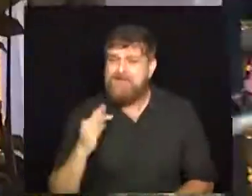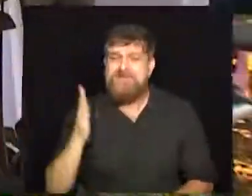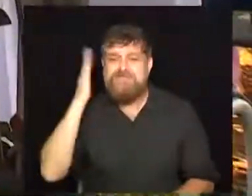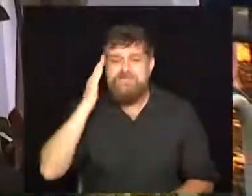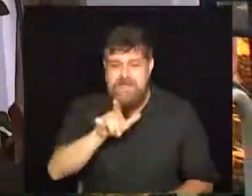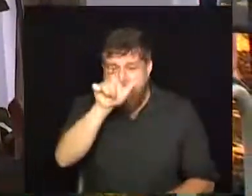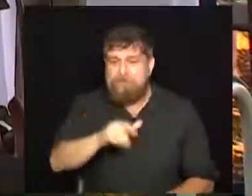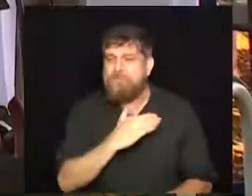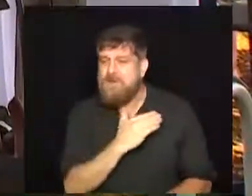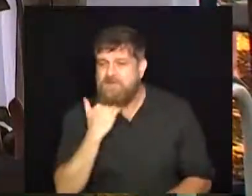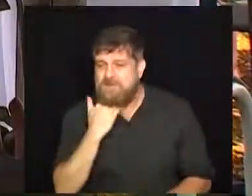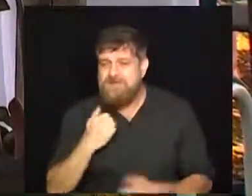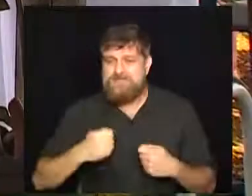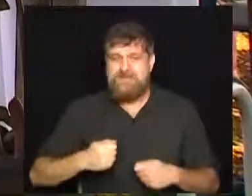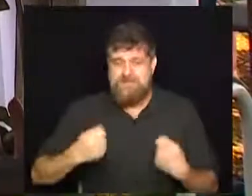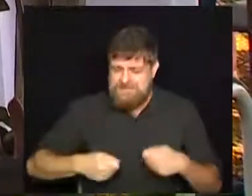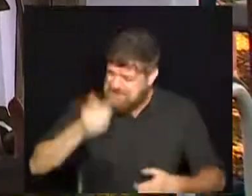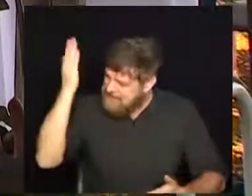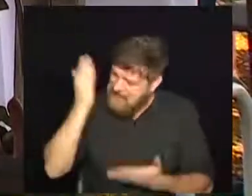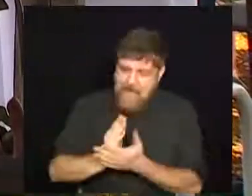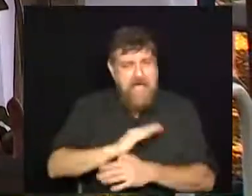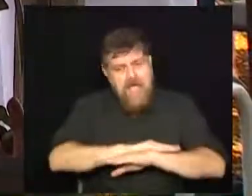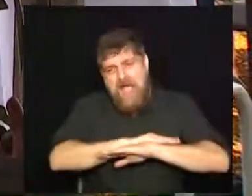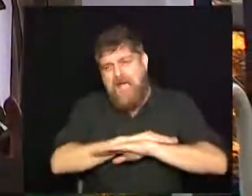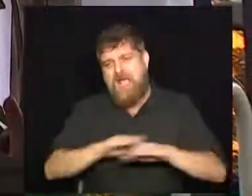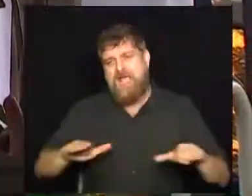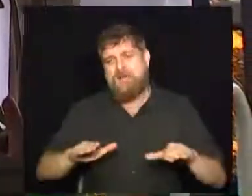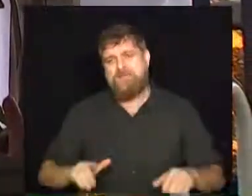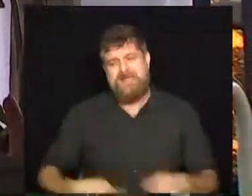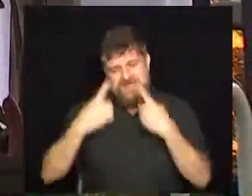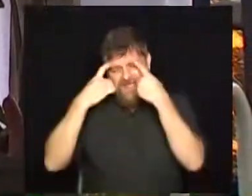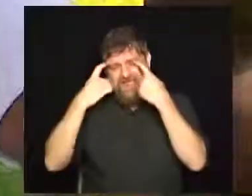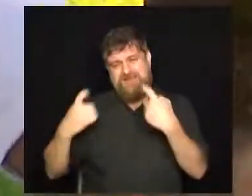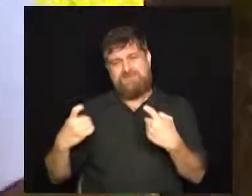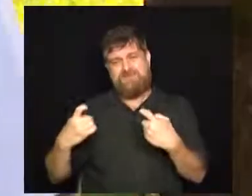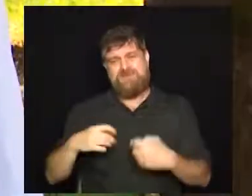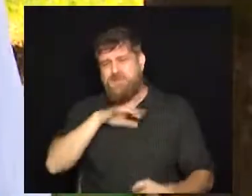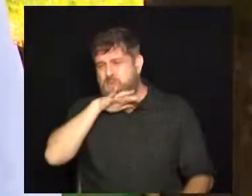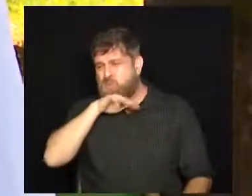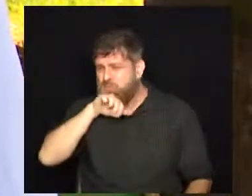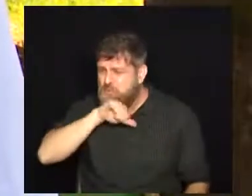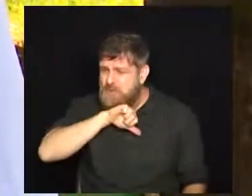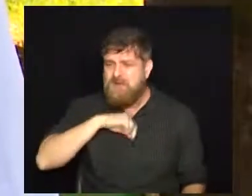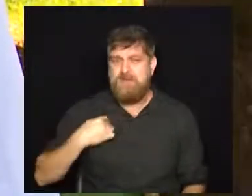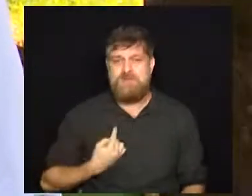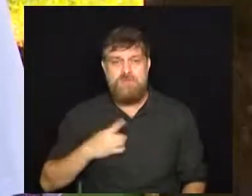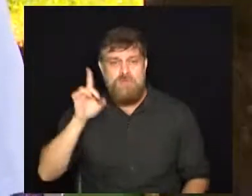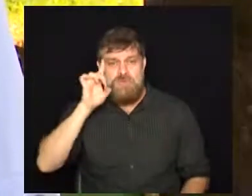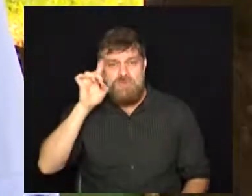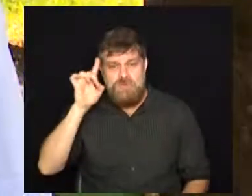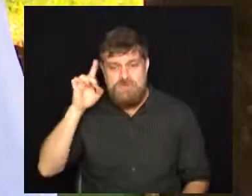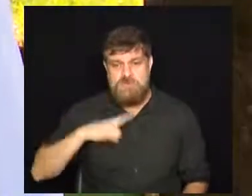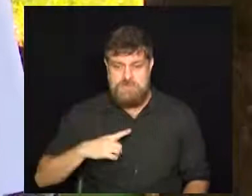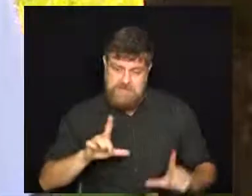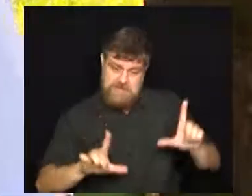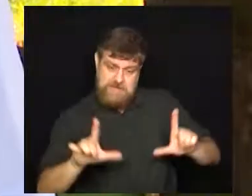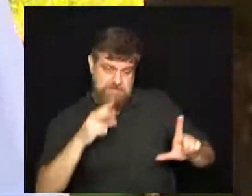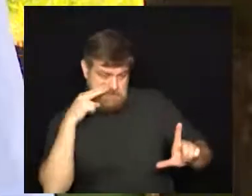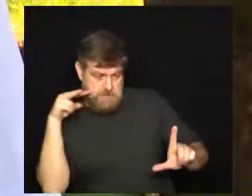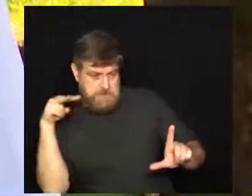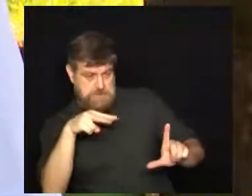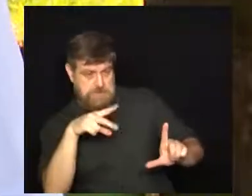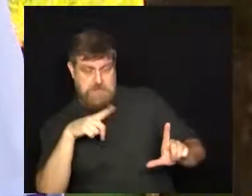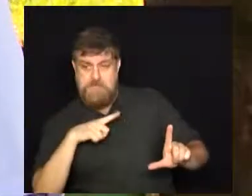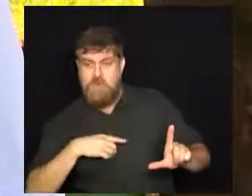bem que é preciso pôr um ponto final neste tipo de violência. Todo dia você noticia, você vê no jornal,